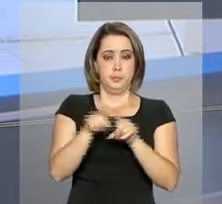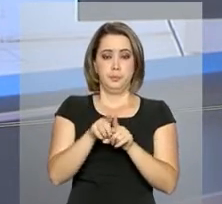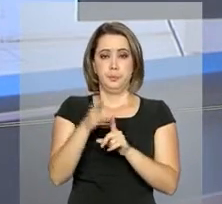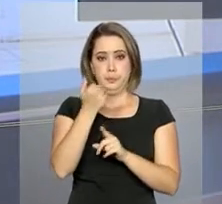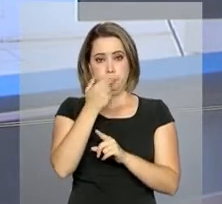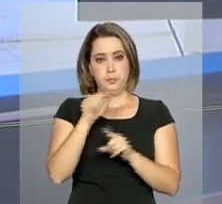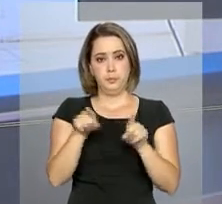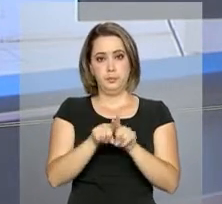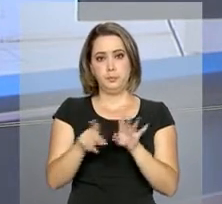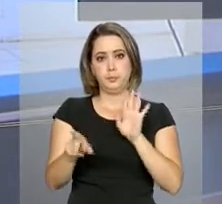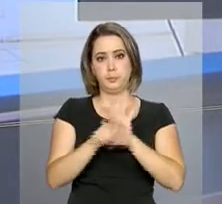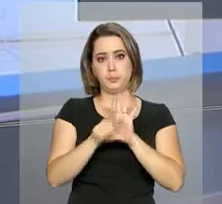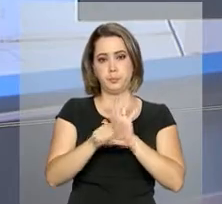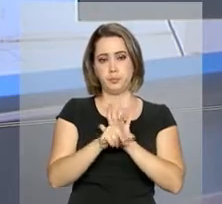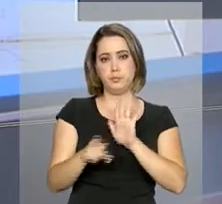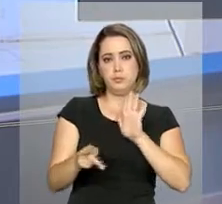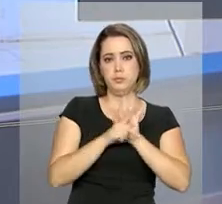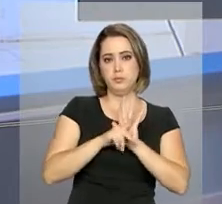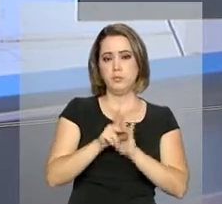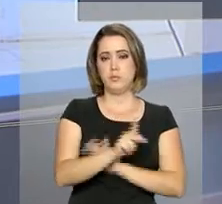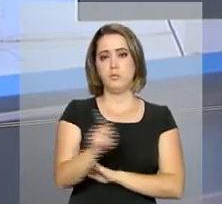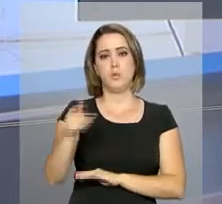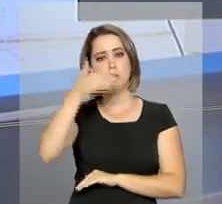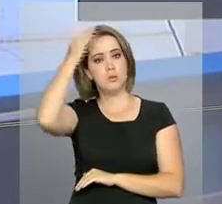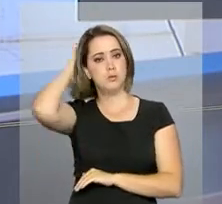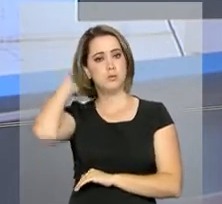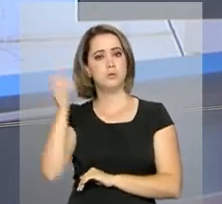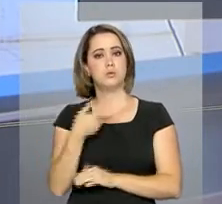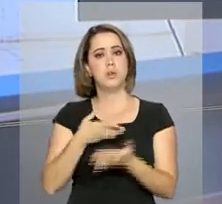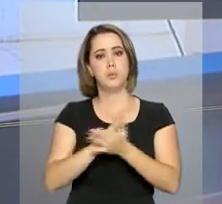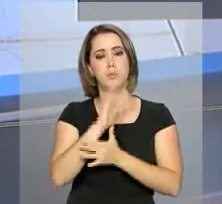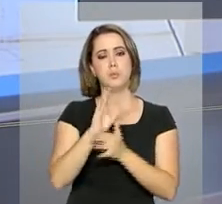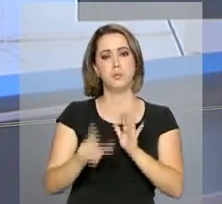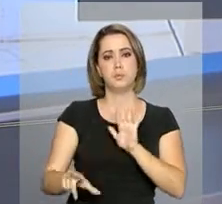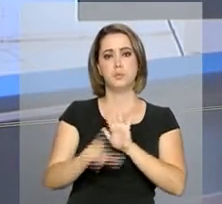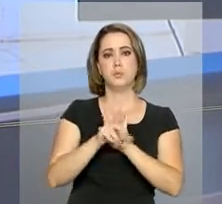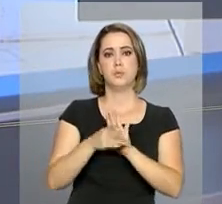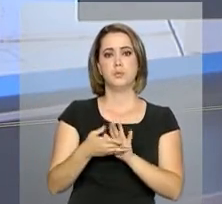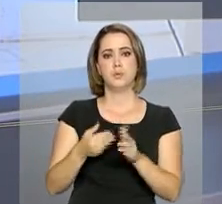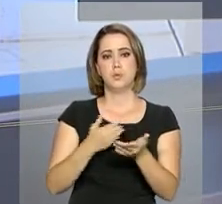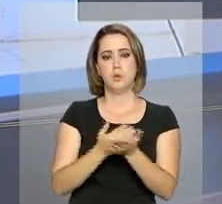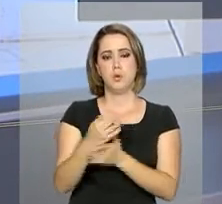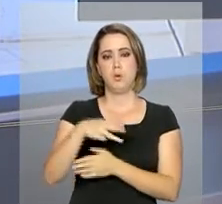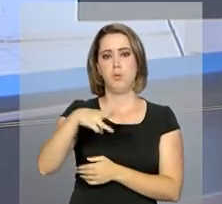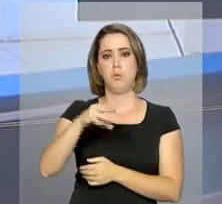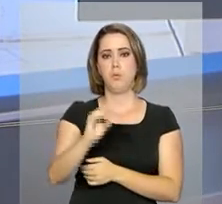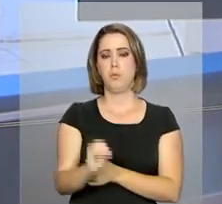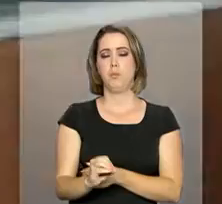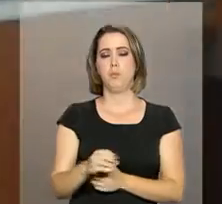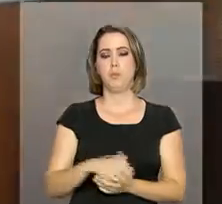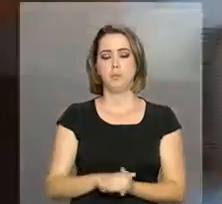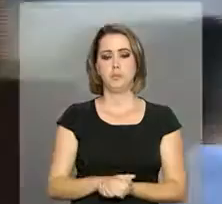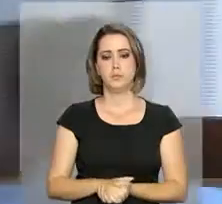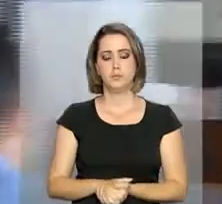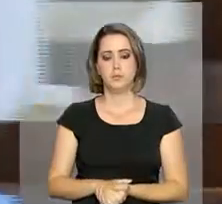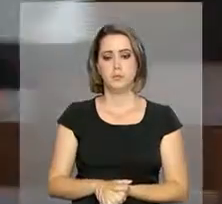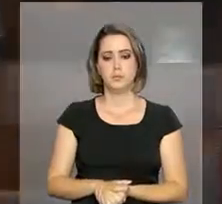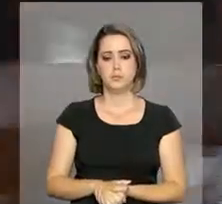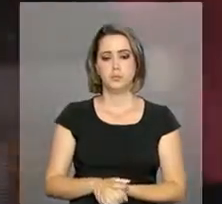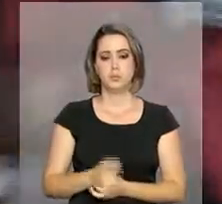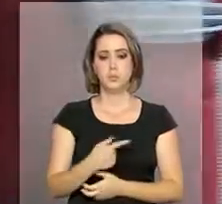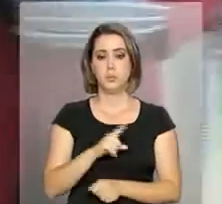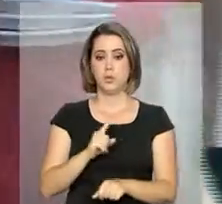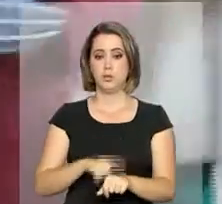lei própria. O presidente Michel Temer sancionou a legislação que entra em vigor no mês de maio.